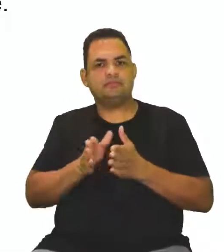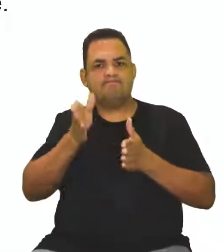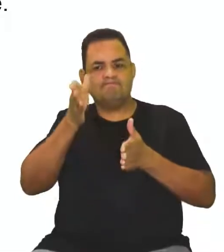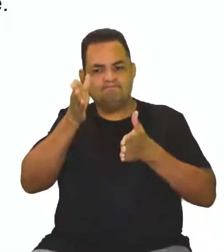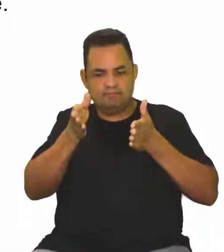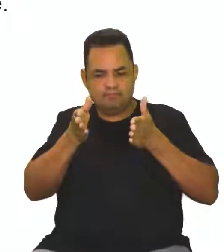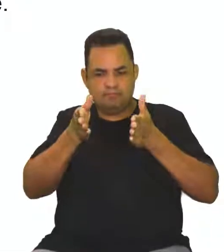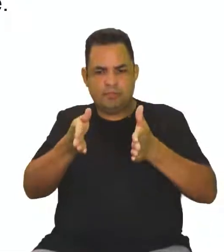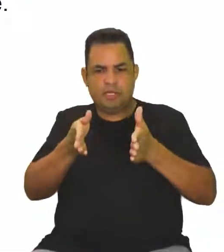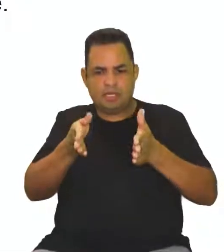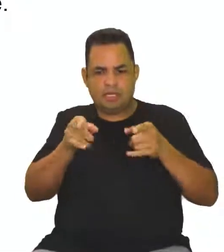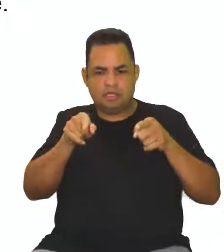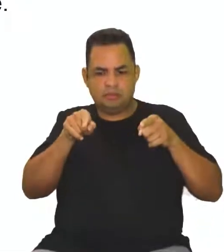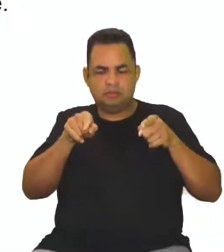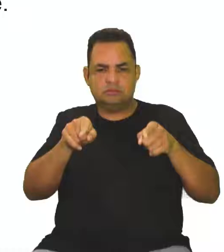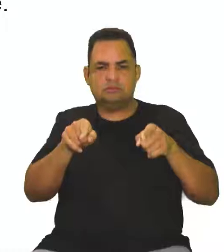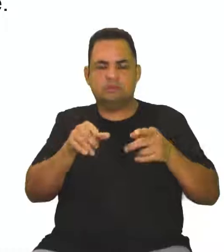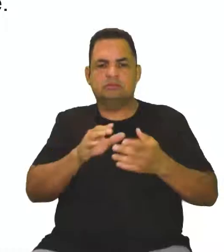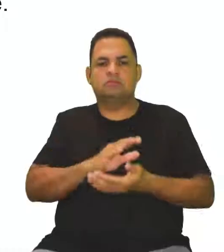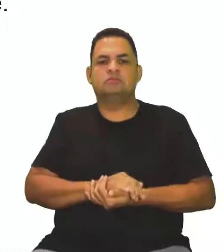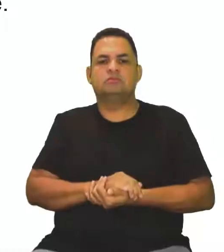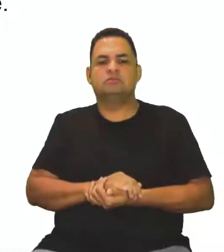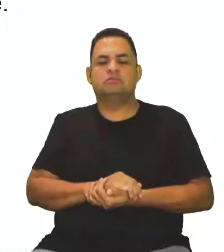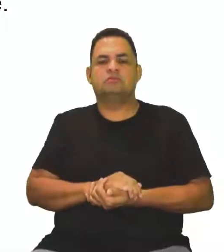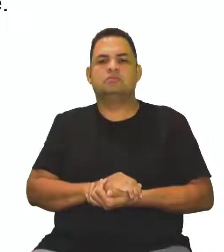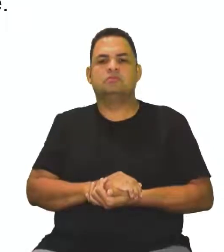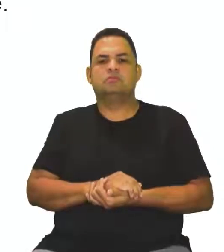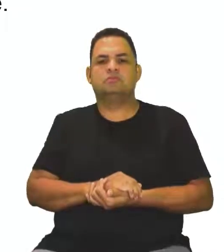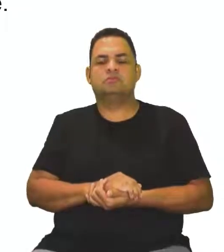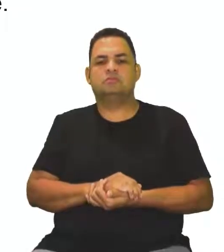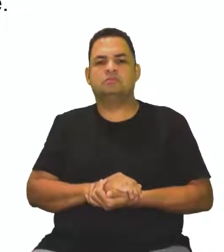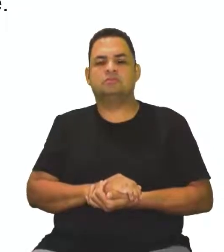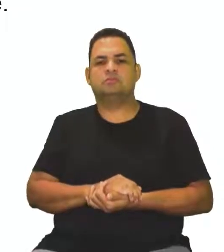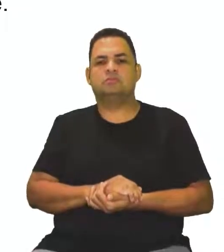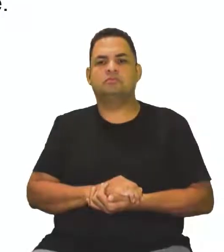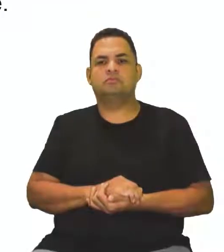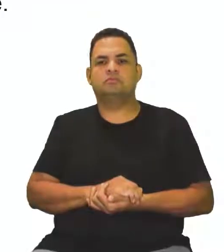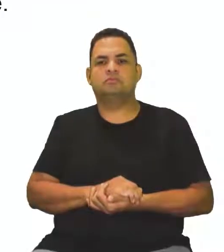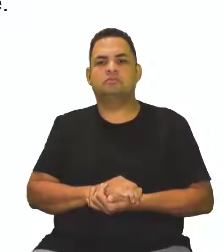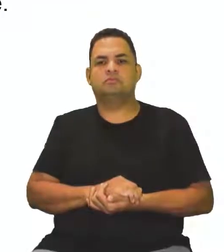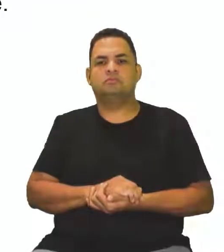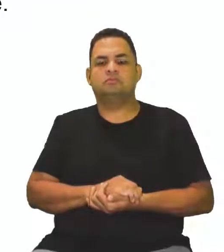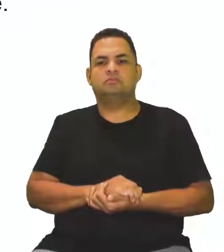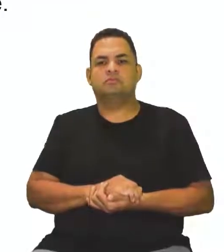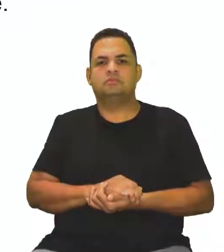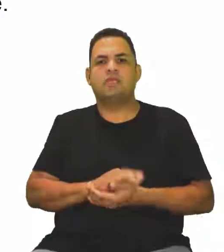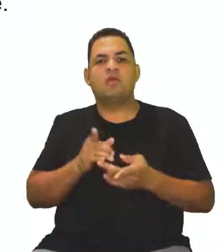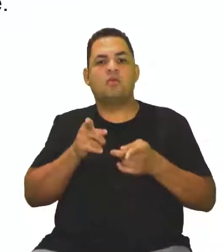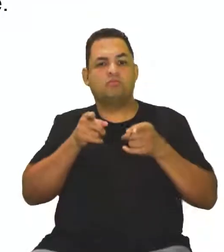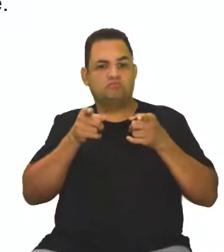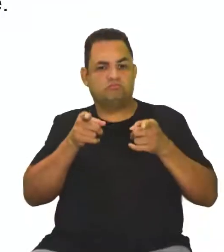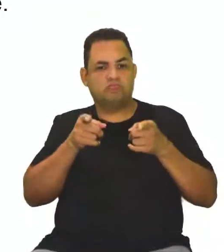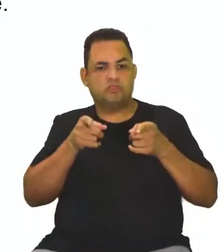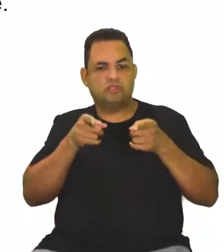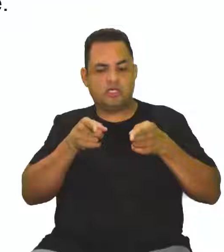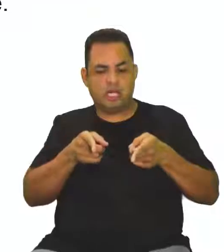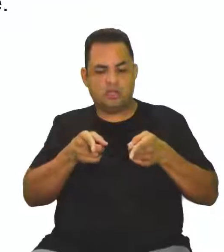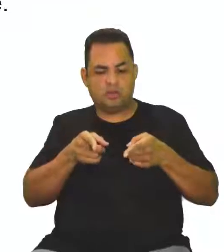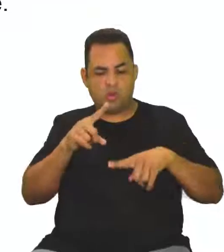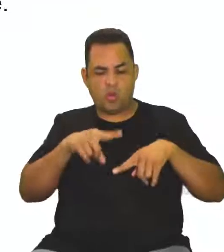em paralelo, pessoal, amperímetro, série, voltímetro, paralelo, com um componente a ser